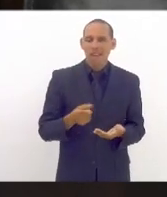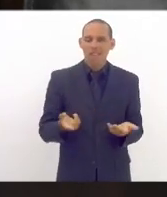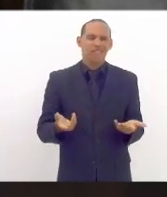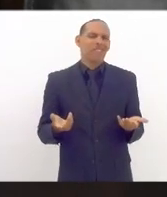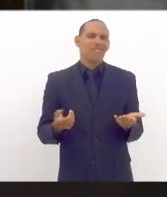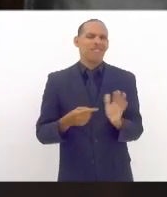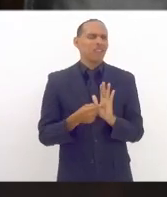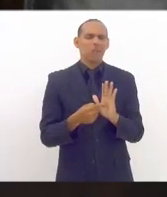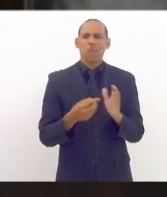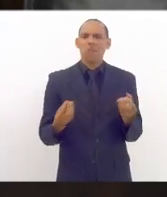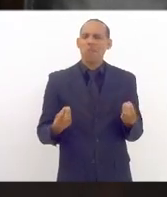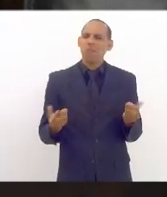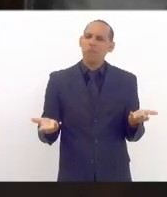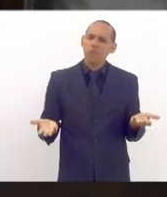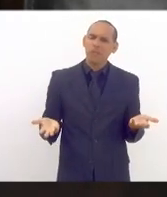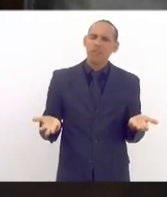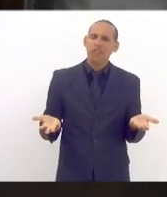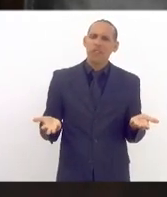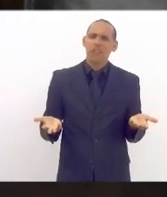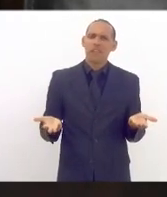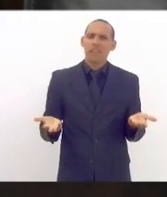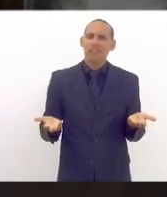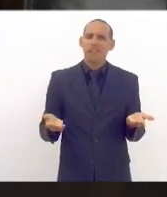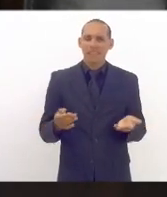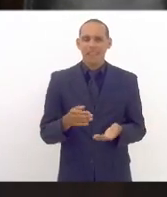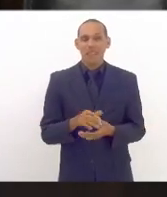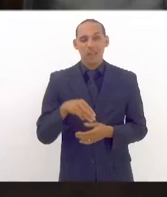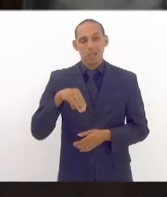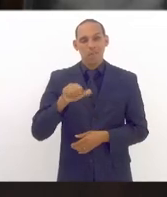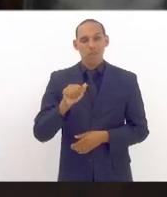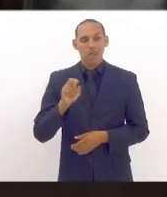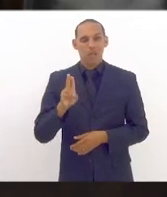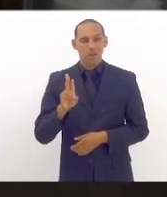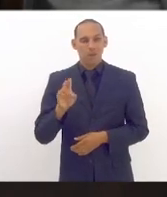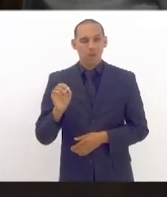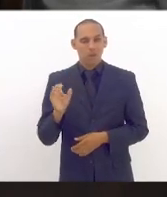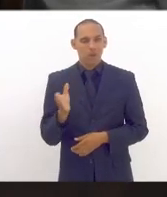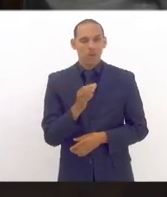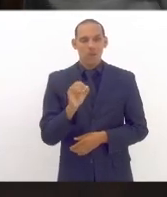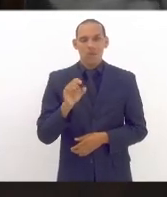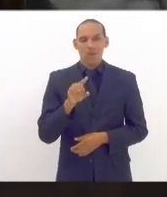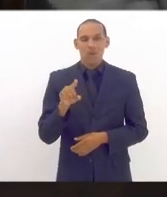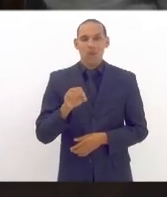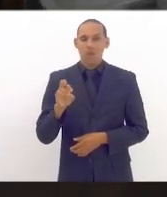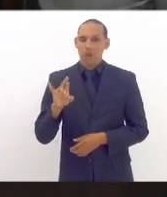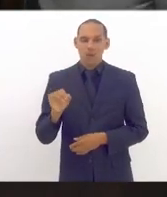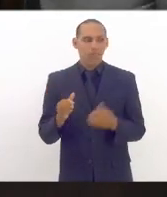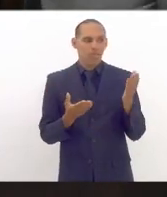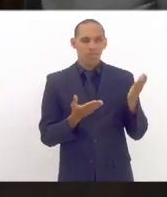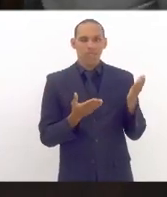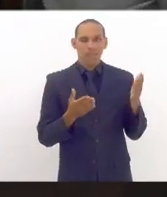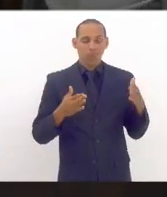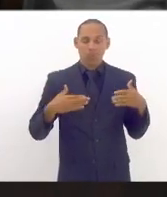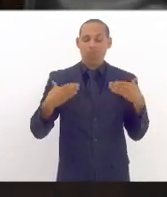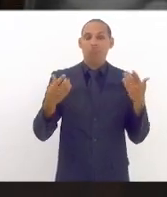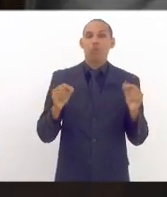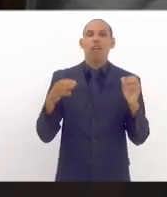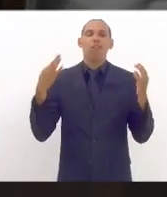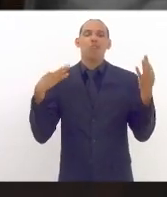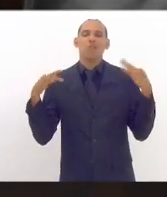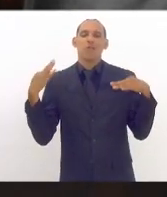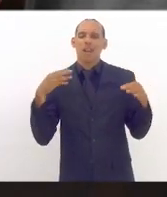demonstra o moro Osório ele é chocado com a questão de turismo